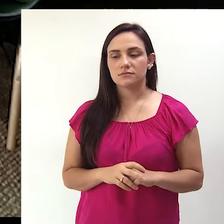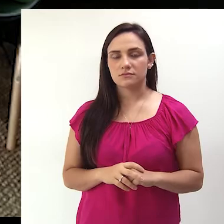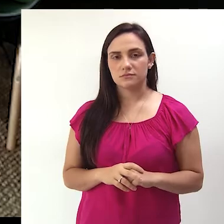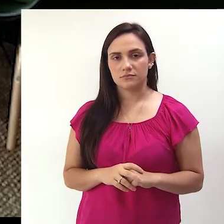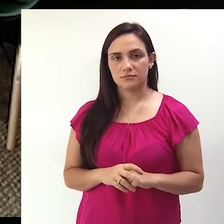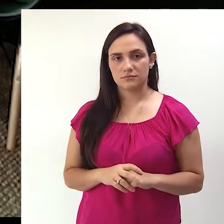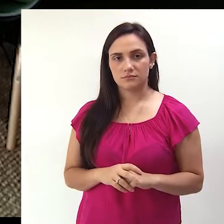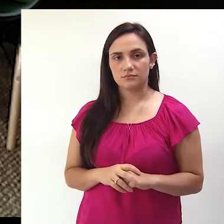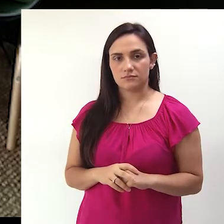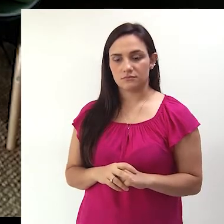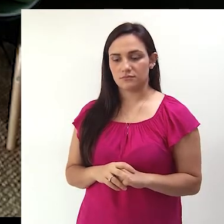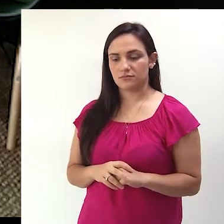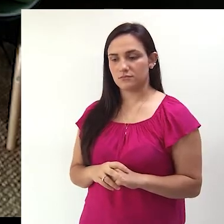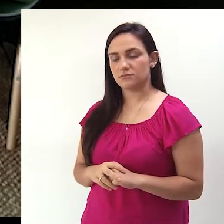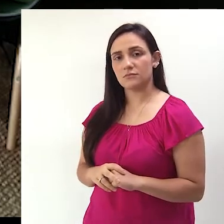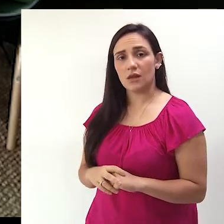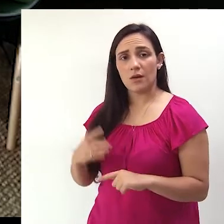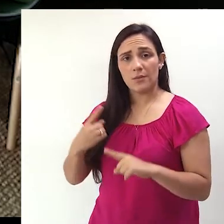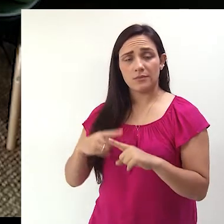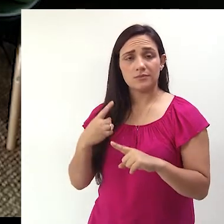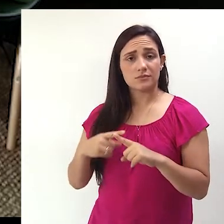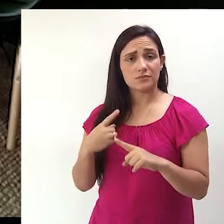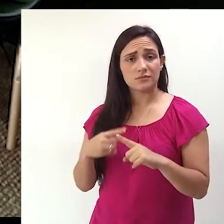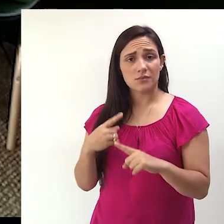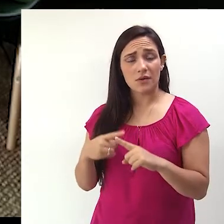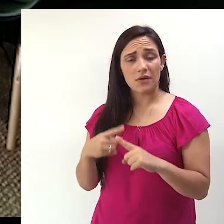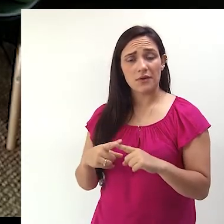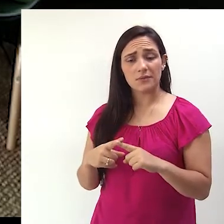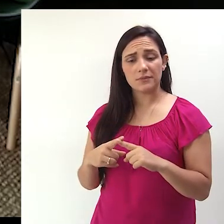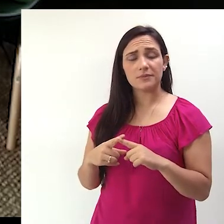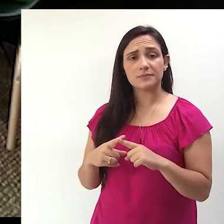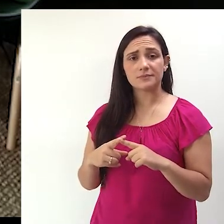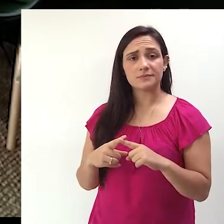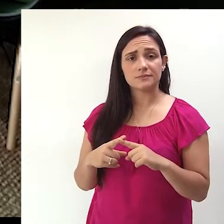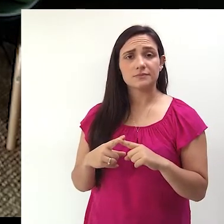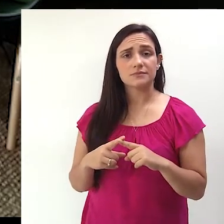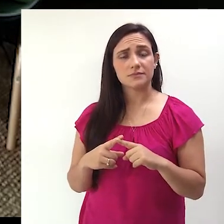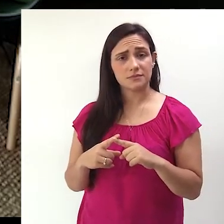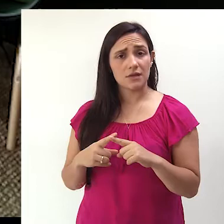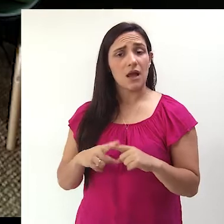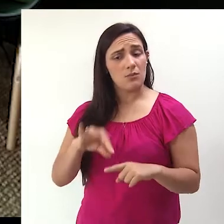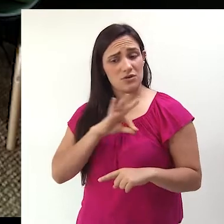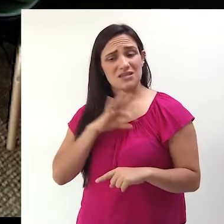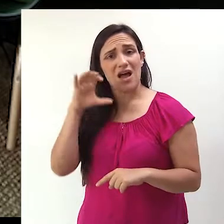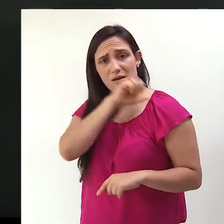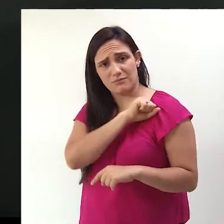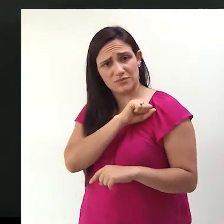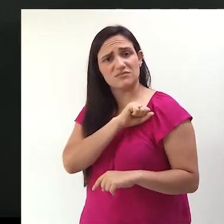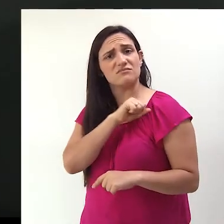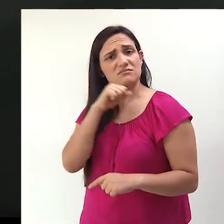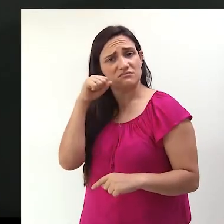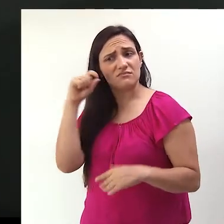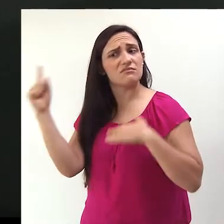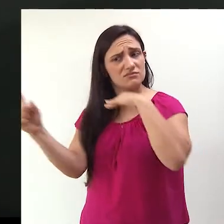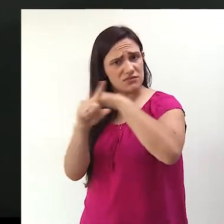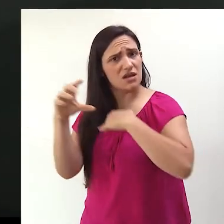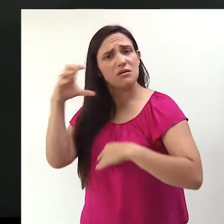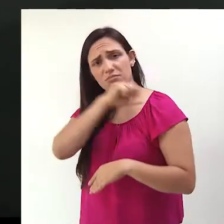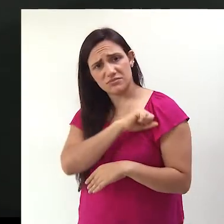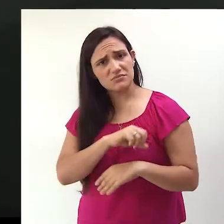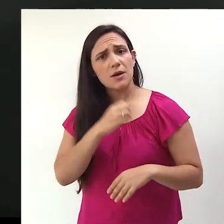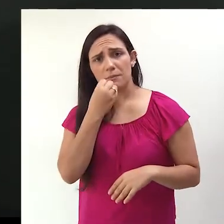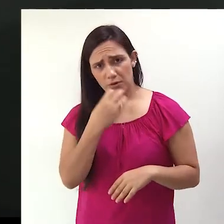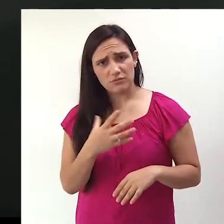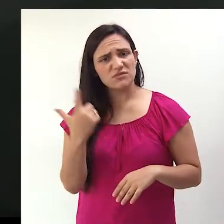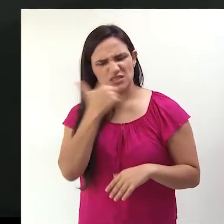conhecido, alguém que ela imagine que possa ajudar, que procure a polícia. E a polícia agir prontamente, né? Exatamente. Como foi feito. Então, assim, ele nos procurou, tão logo